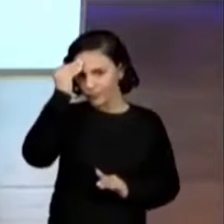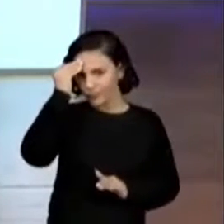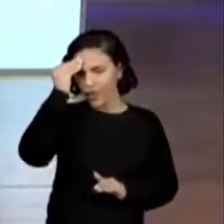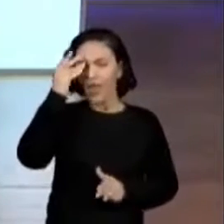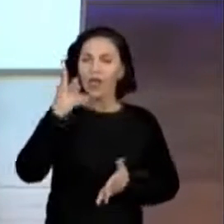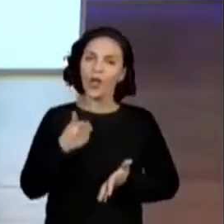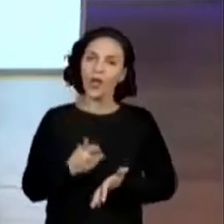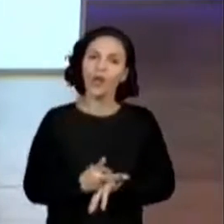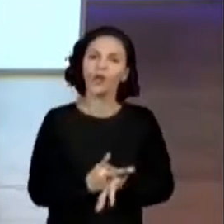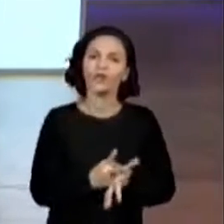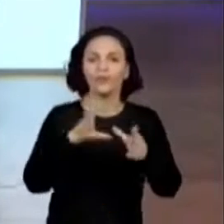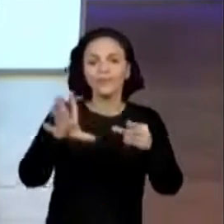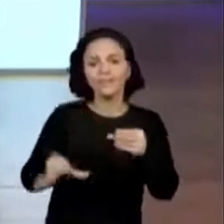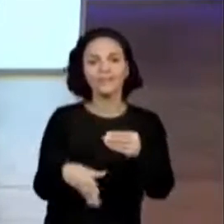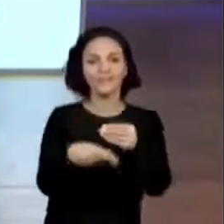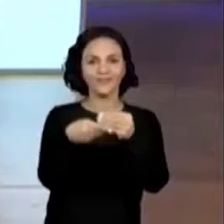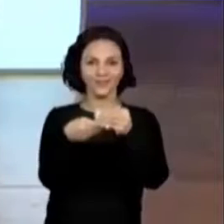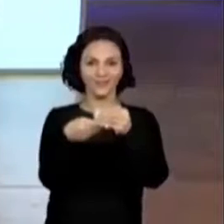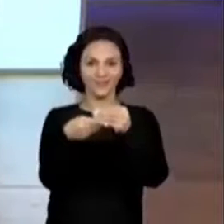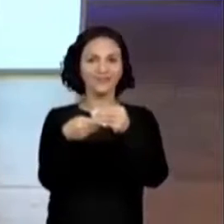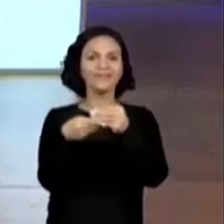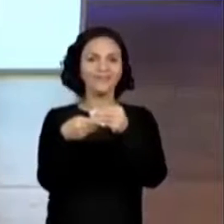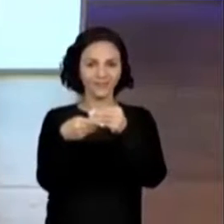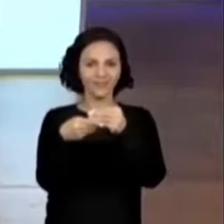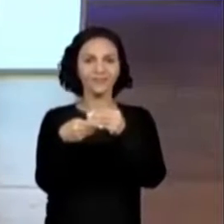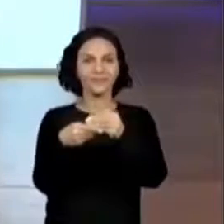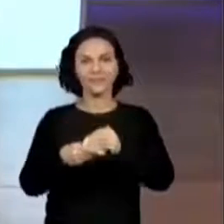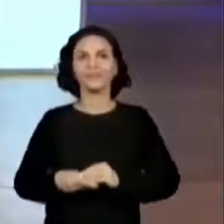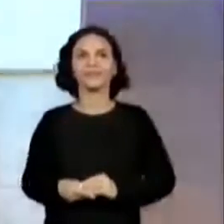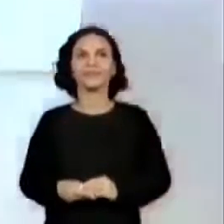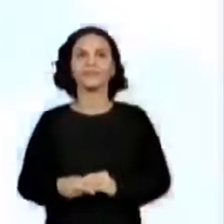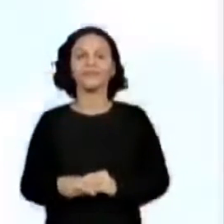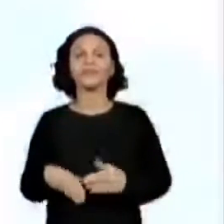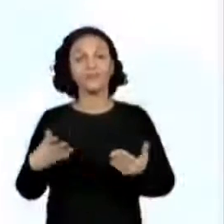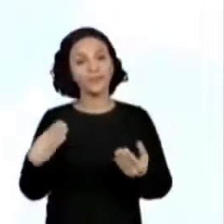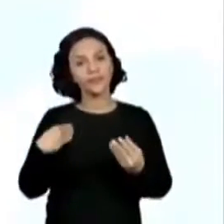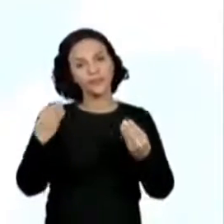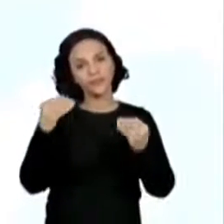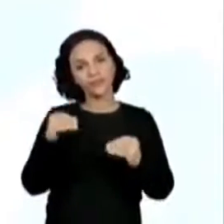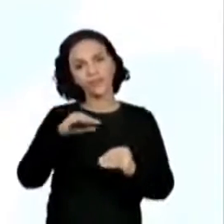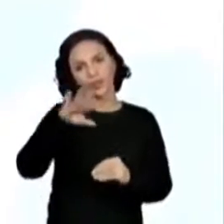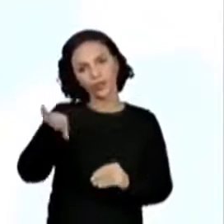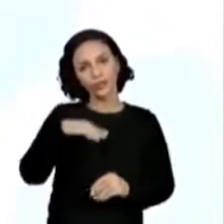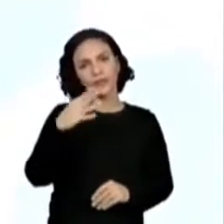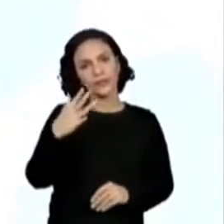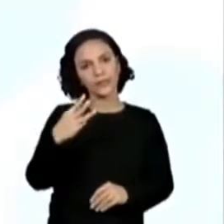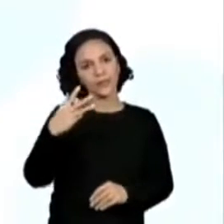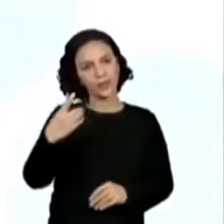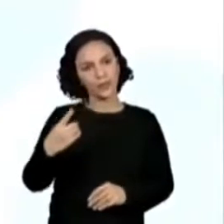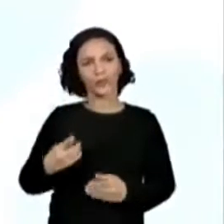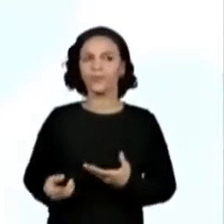partir ali do que falta, na verdade, para acrescentar. Eu vou colocar aqui o 31.